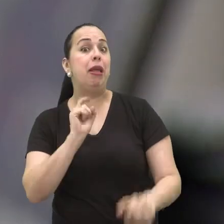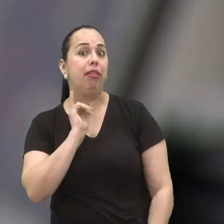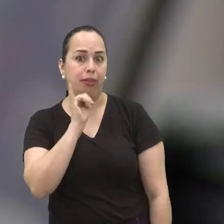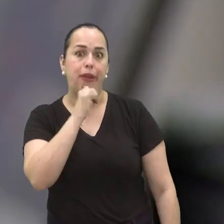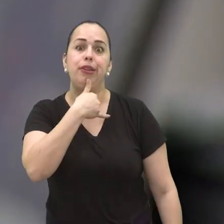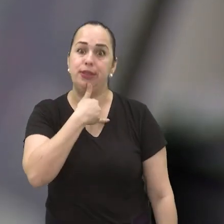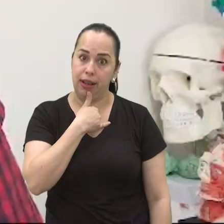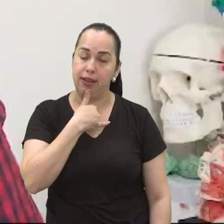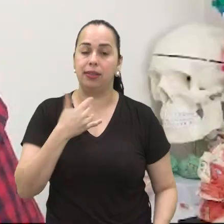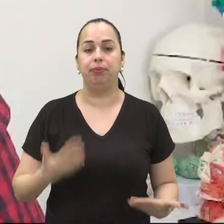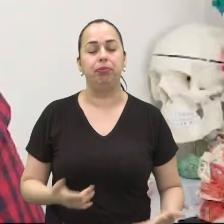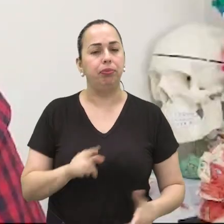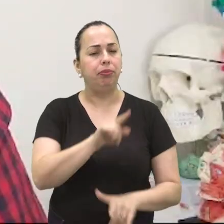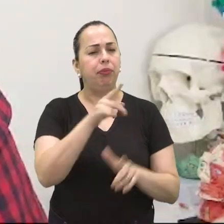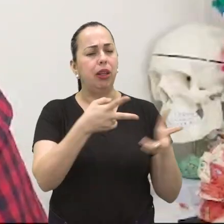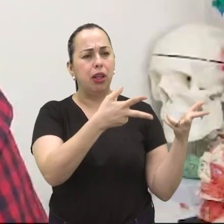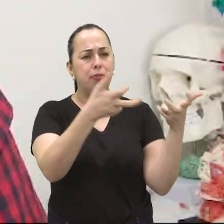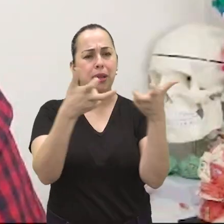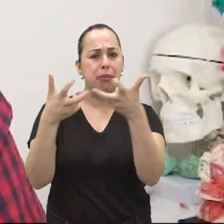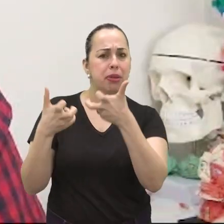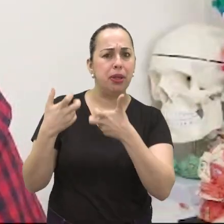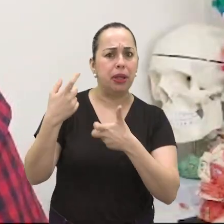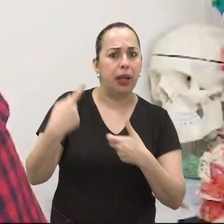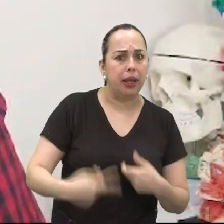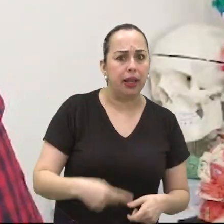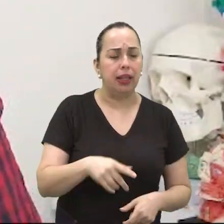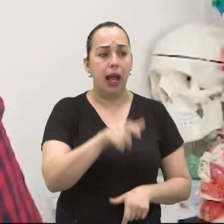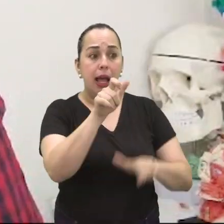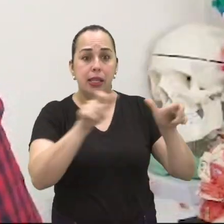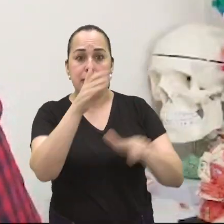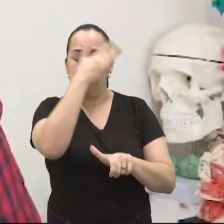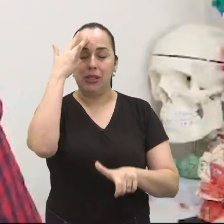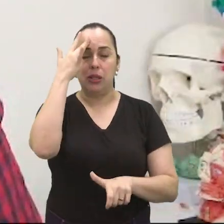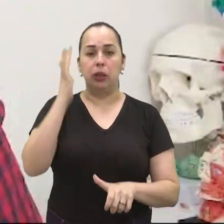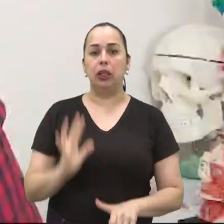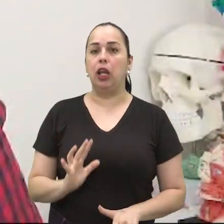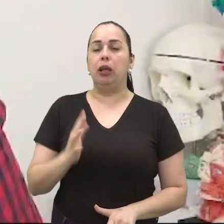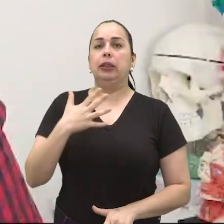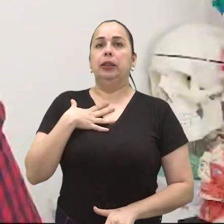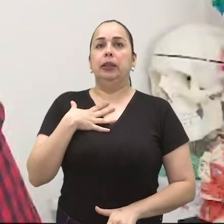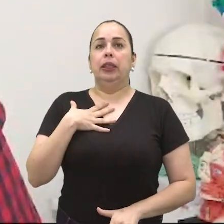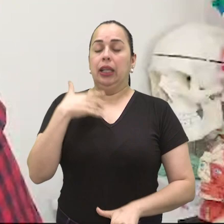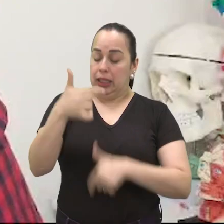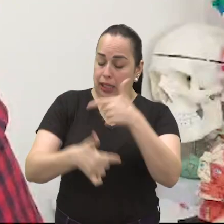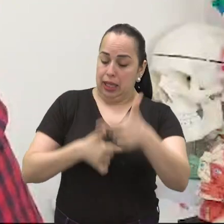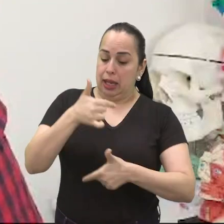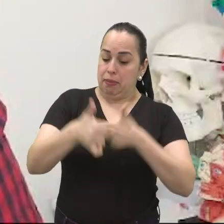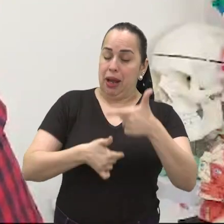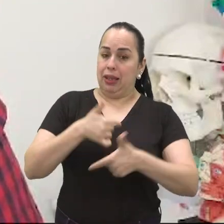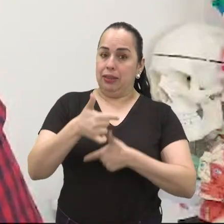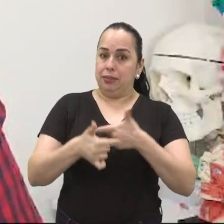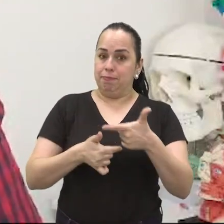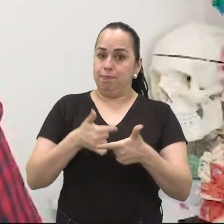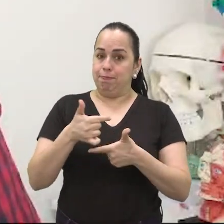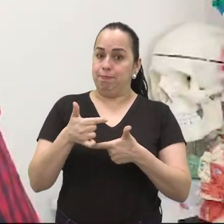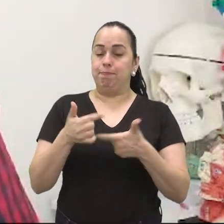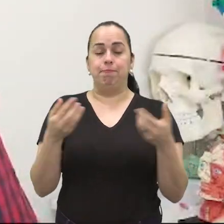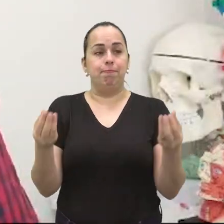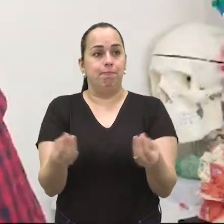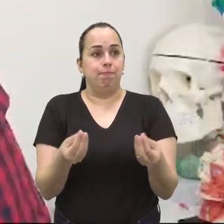e tristeza. Uma coisa que a gente pode perceber também é que indivíduos que sentem que estão em ambientes de